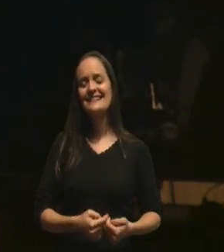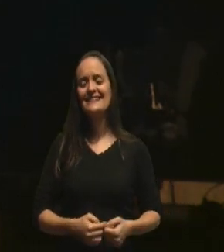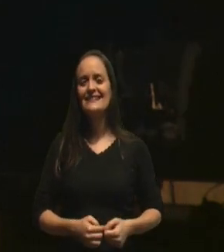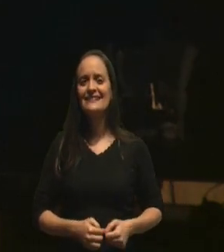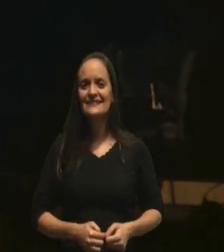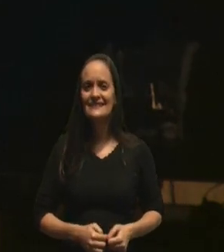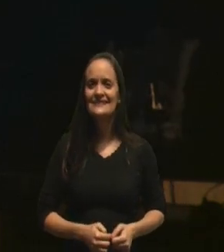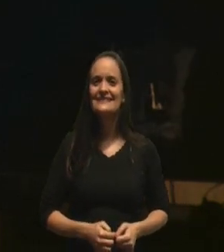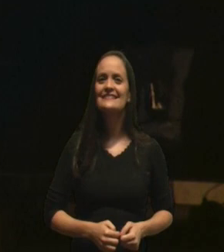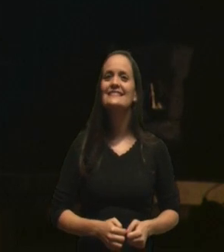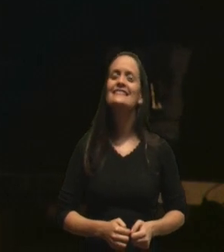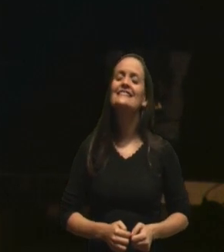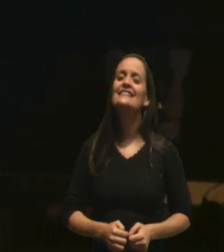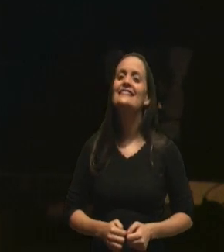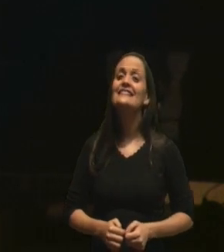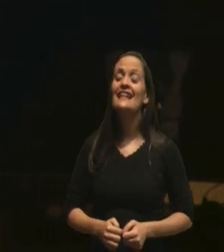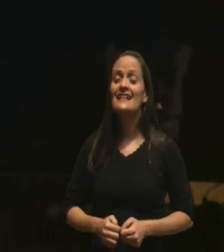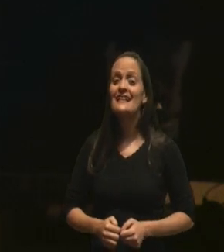coração.